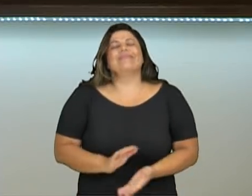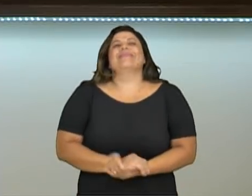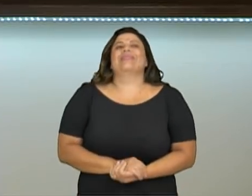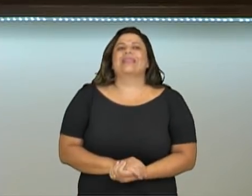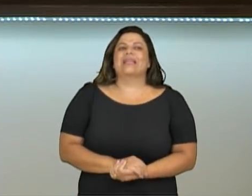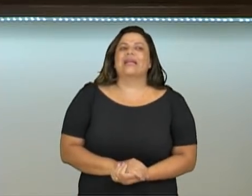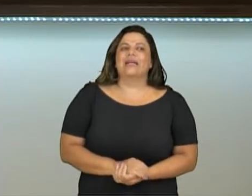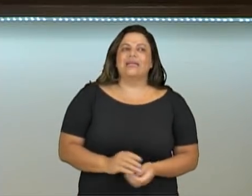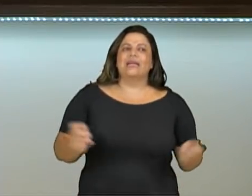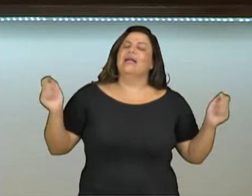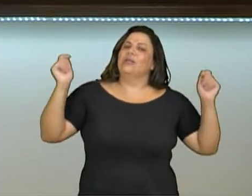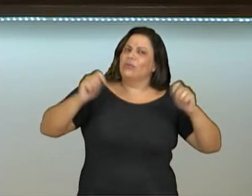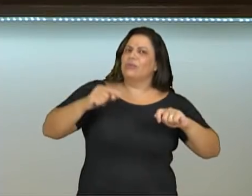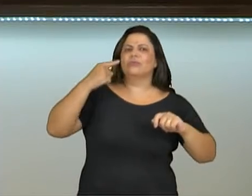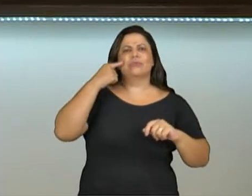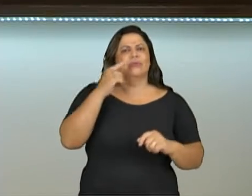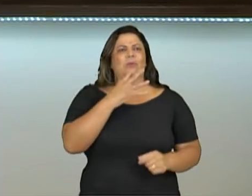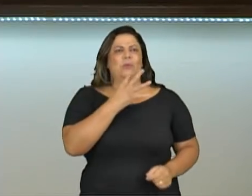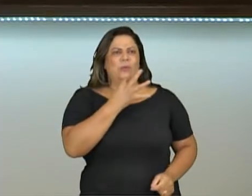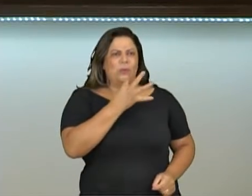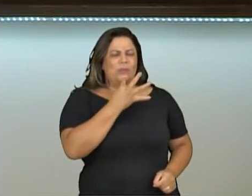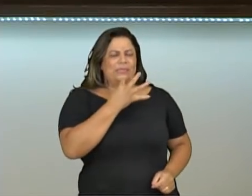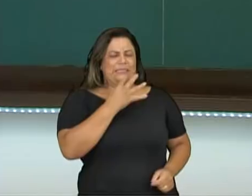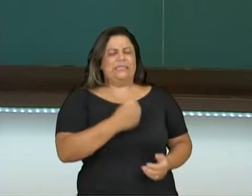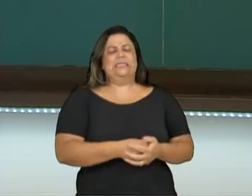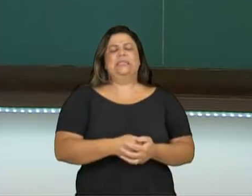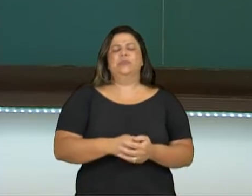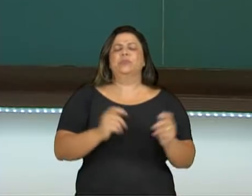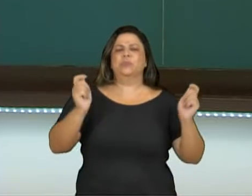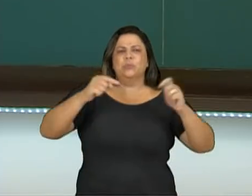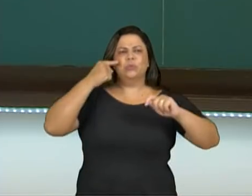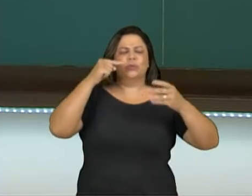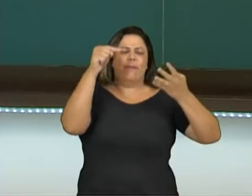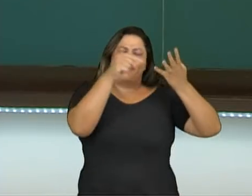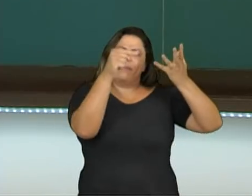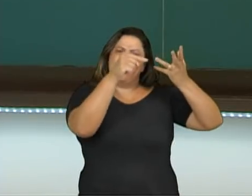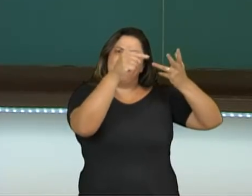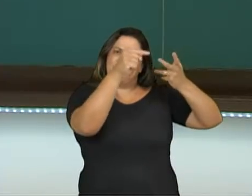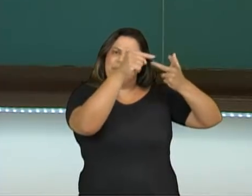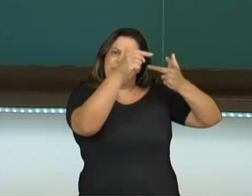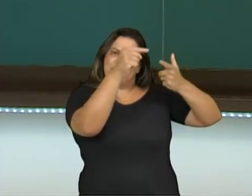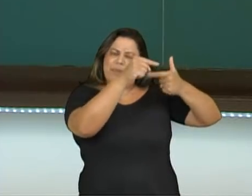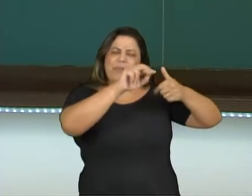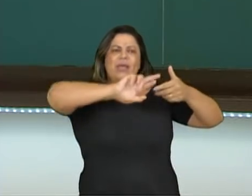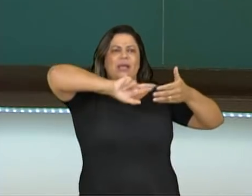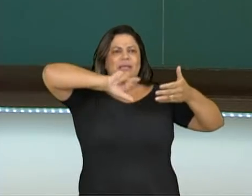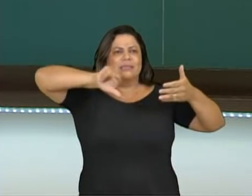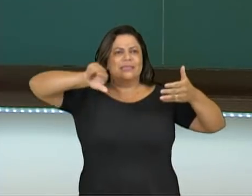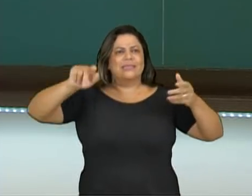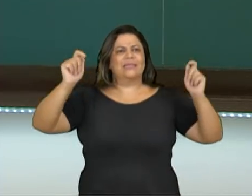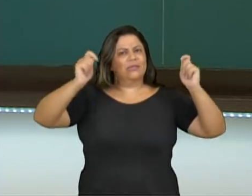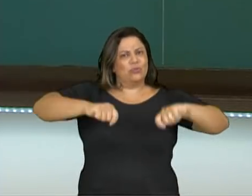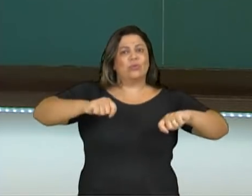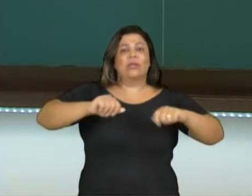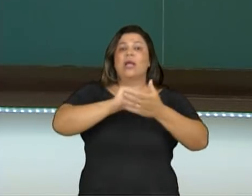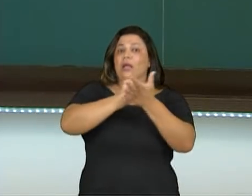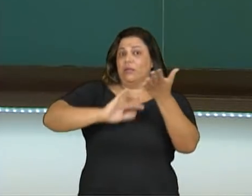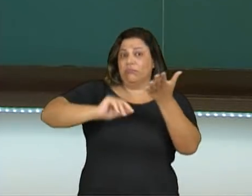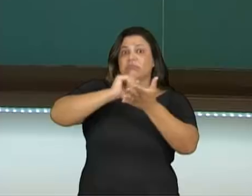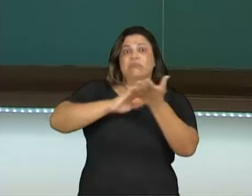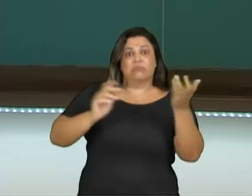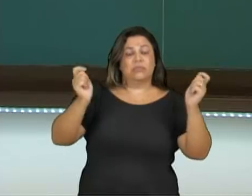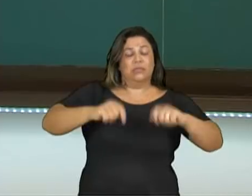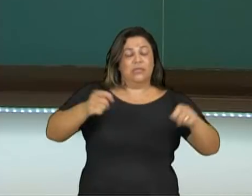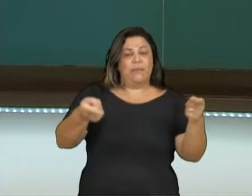Nós conhecemos um pouquinho aí da circunferência trigonométrica, dos seus elementos, os seus quadrantes, e também fizemos a conversão